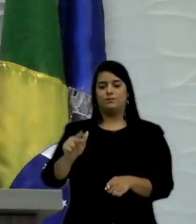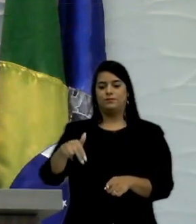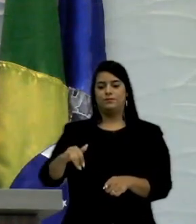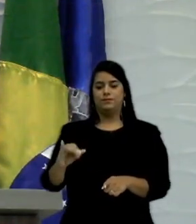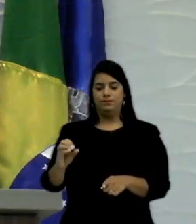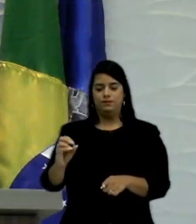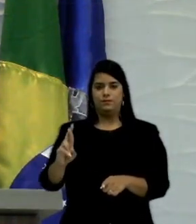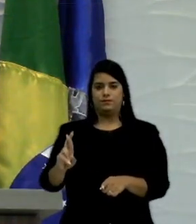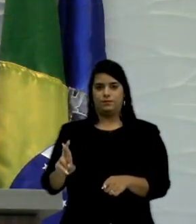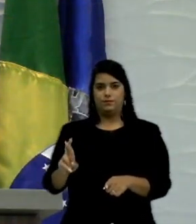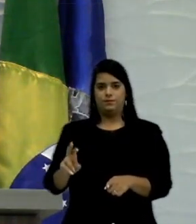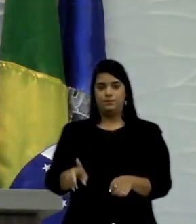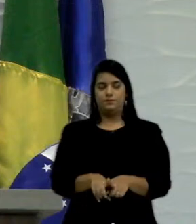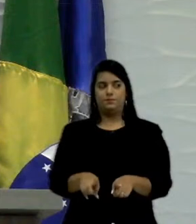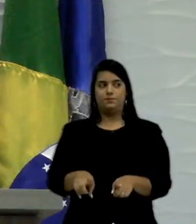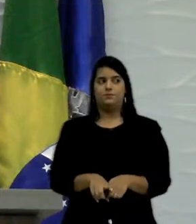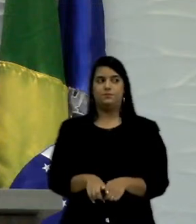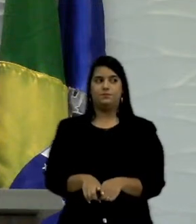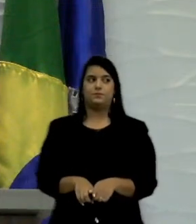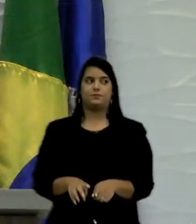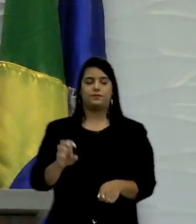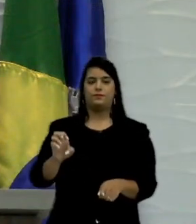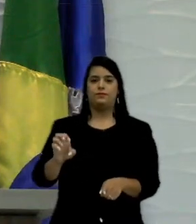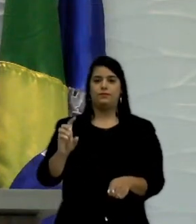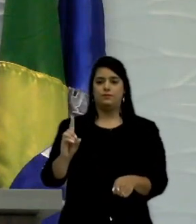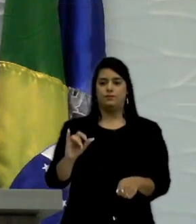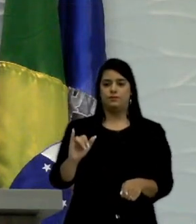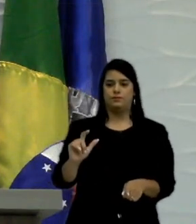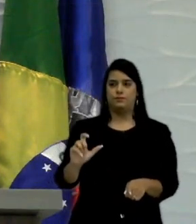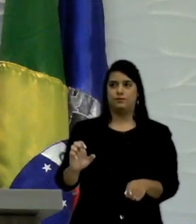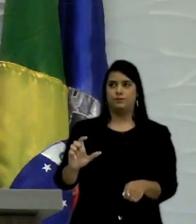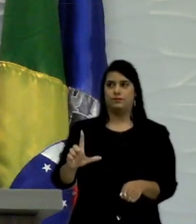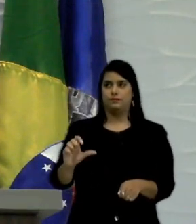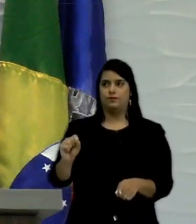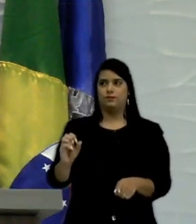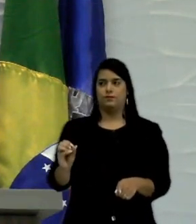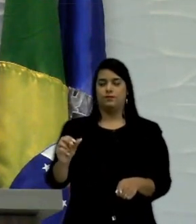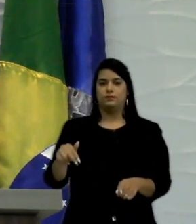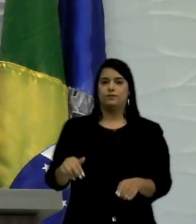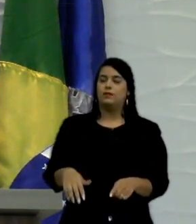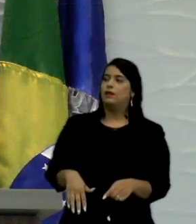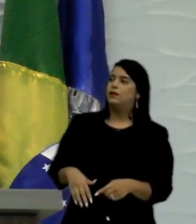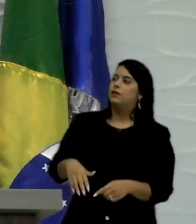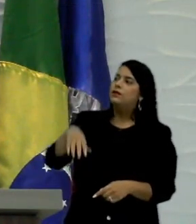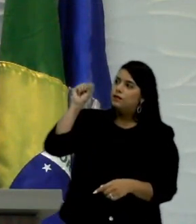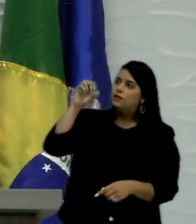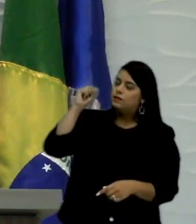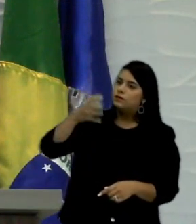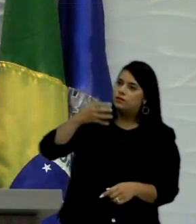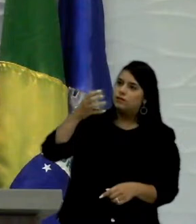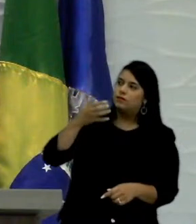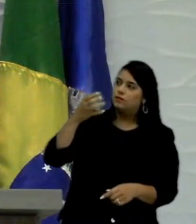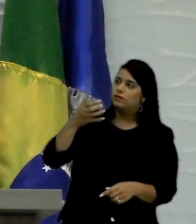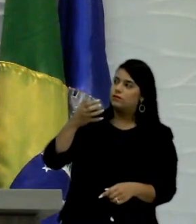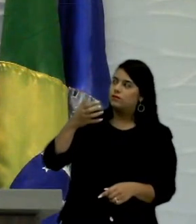nosso amigo J. Barros, Edielson Valério. Vamos escutar o discurso do vereador Bruno Braga, por favor.